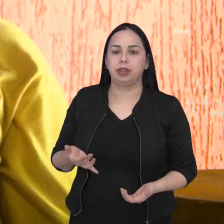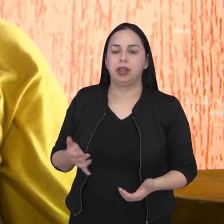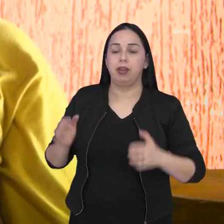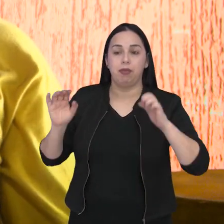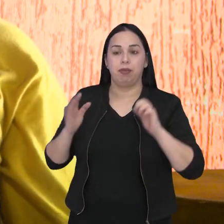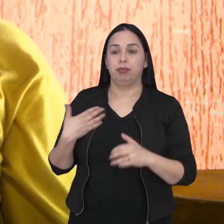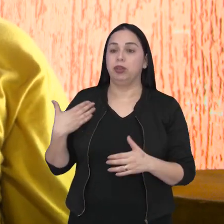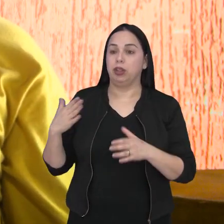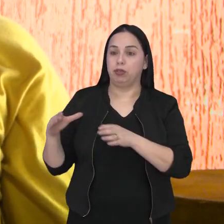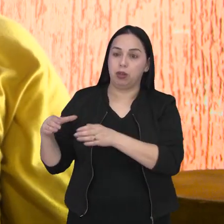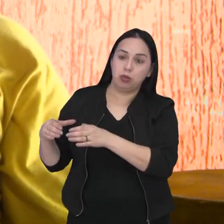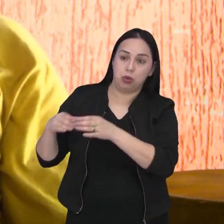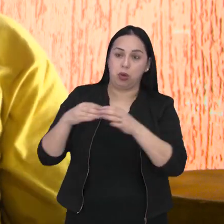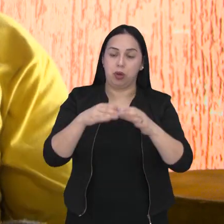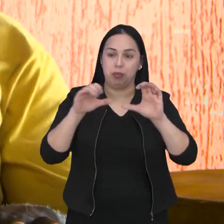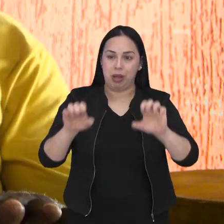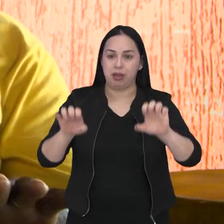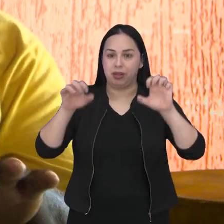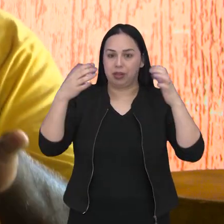gente vai assim,